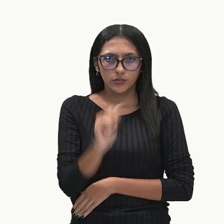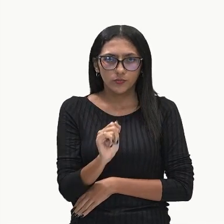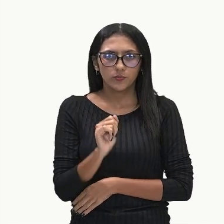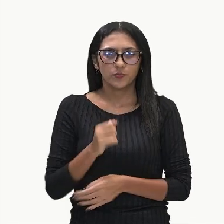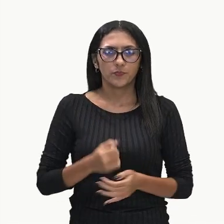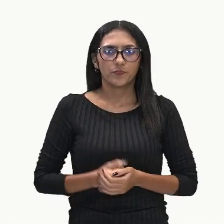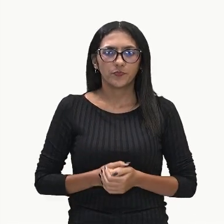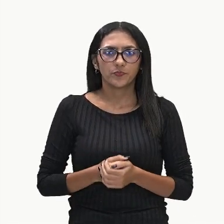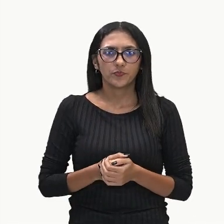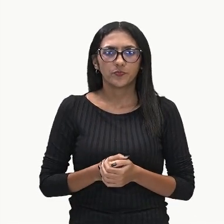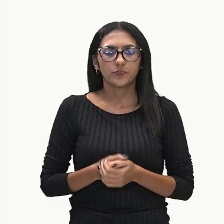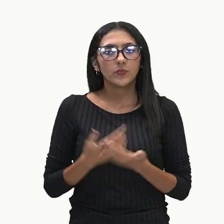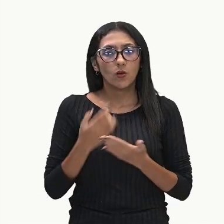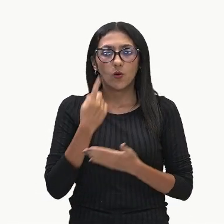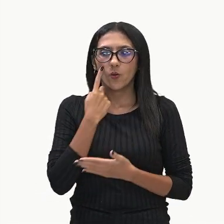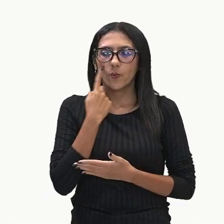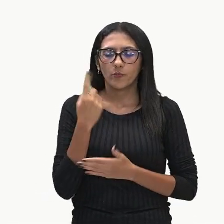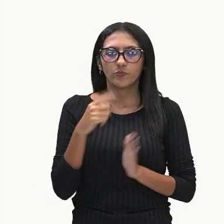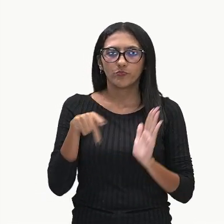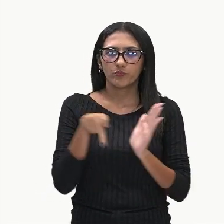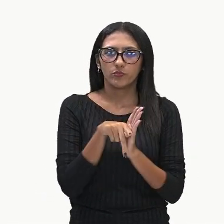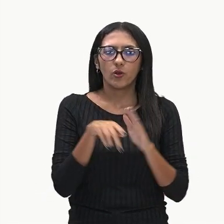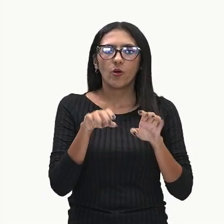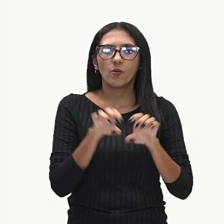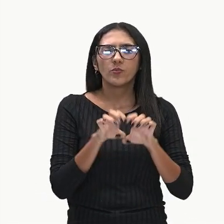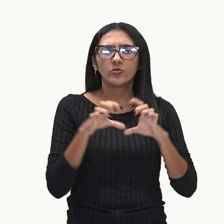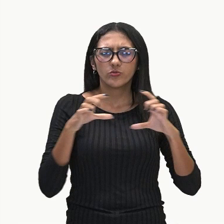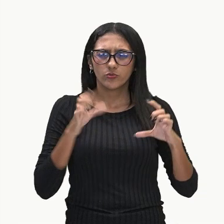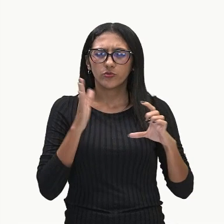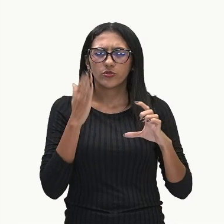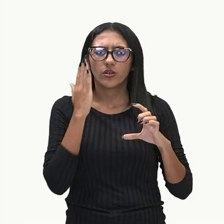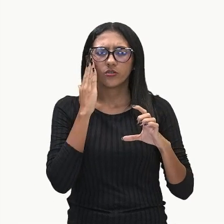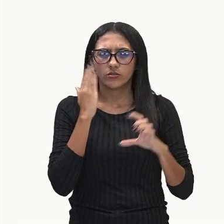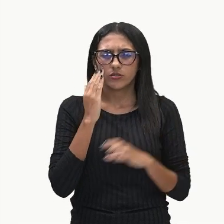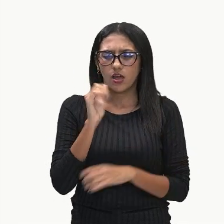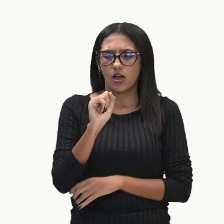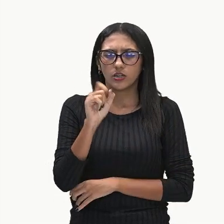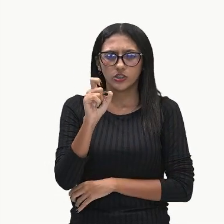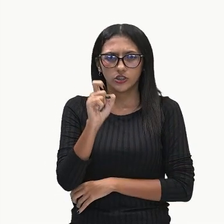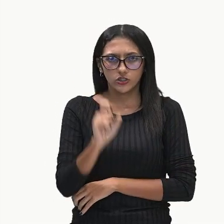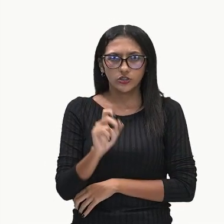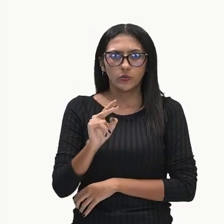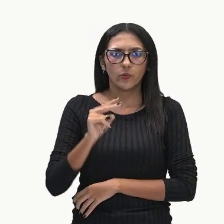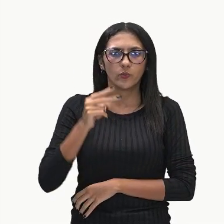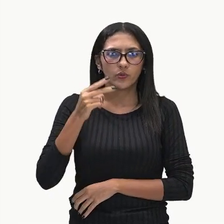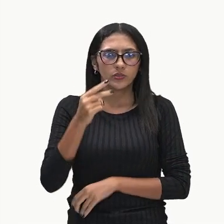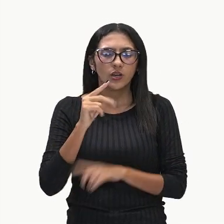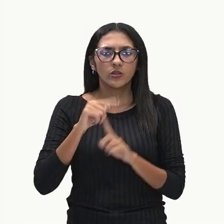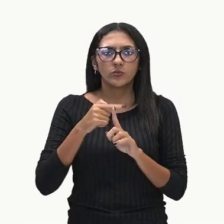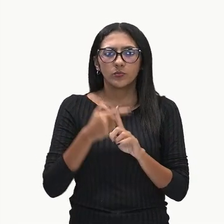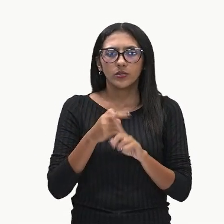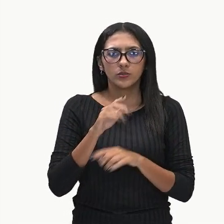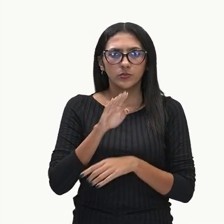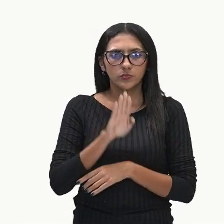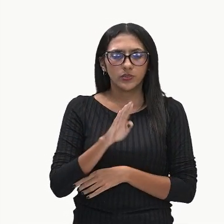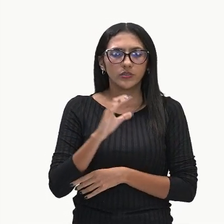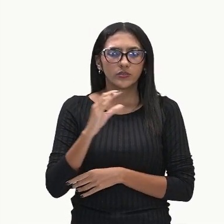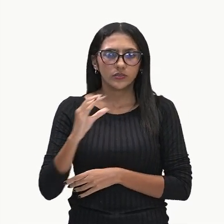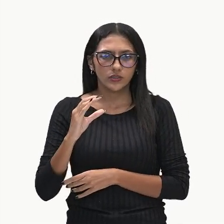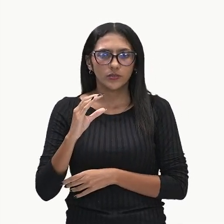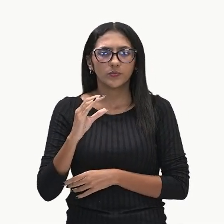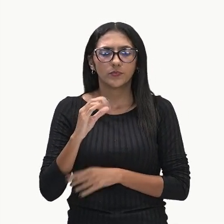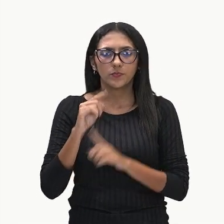forma ax² mais bx mais c igual a zero, onde a, b e c são